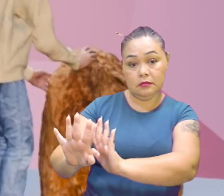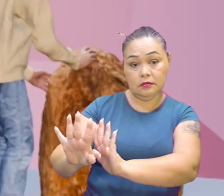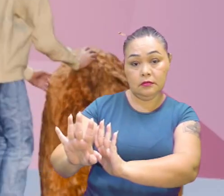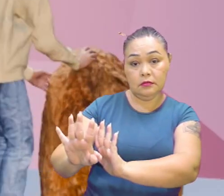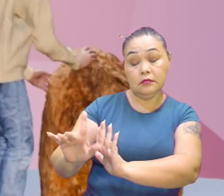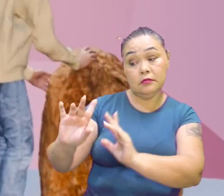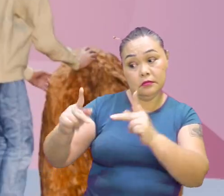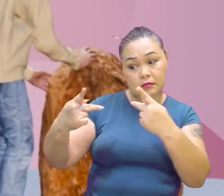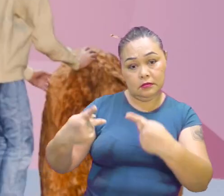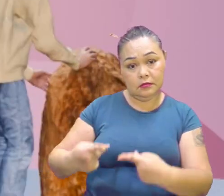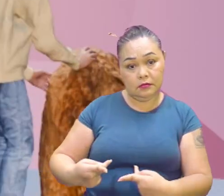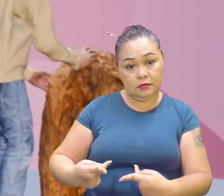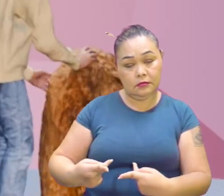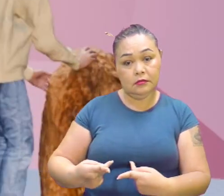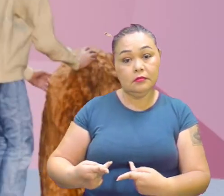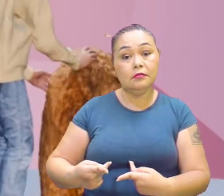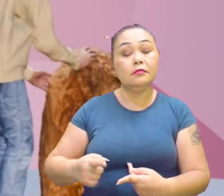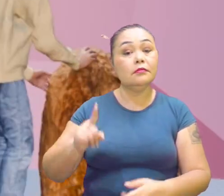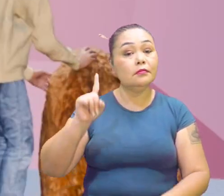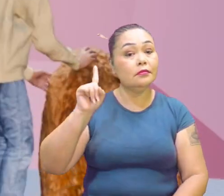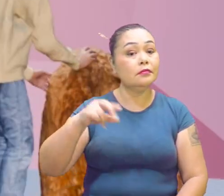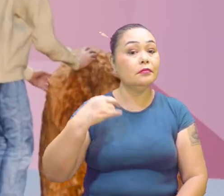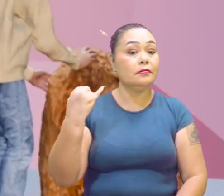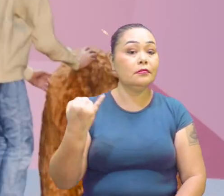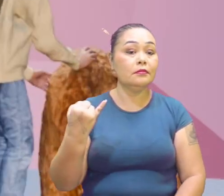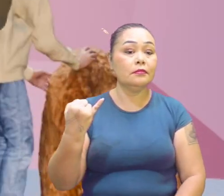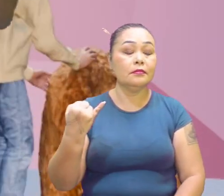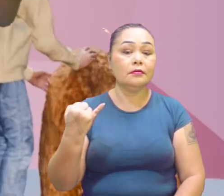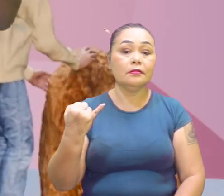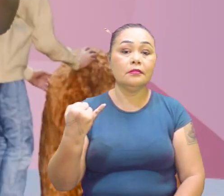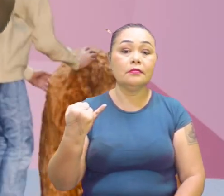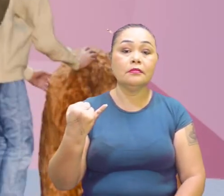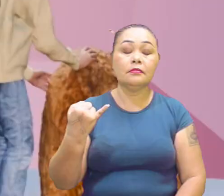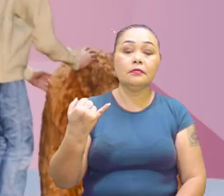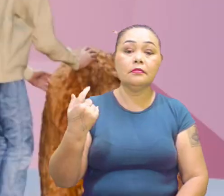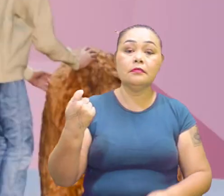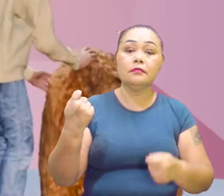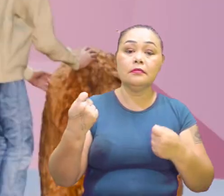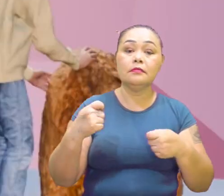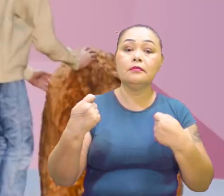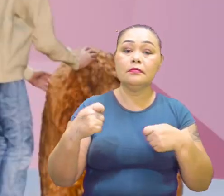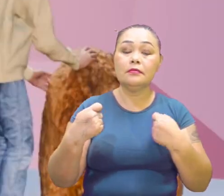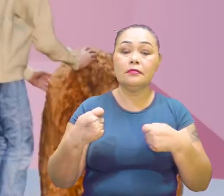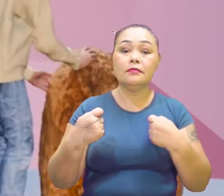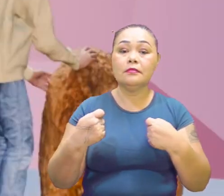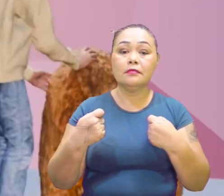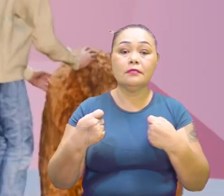humanos. Gente, olha, esse ponto é muito importante. Precisamos